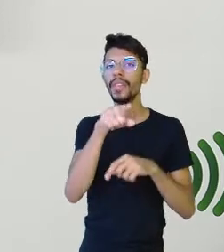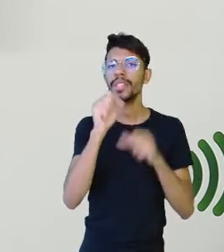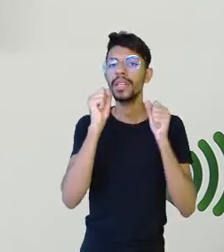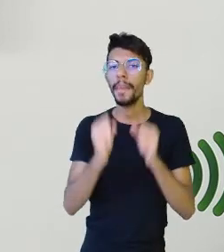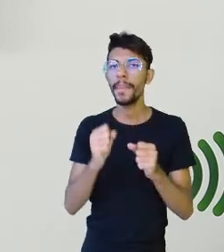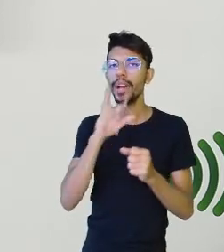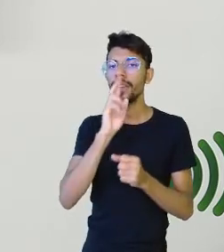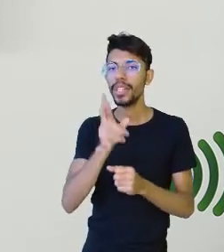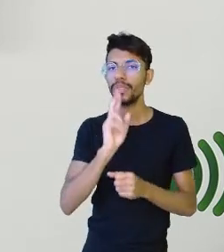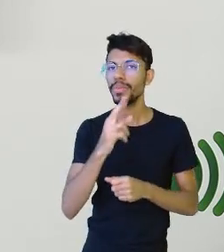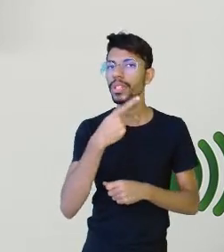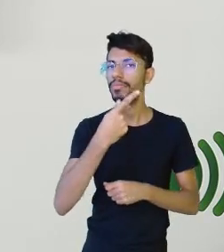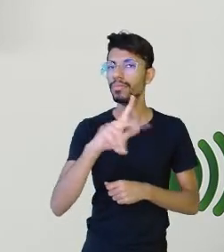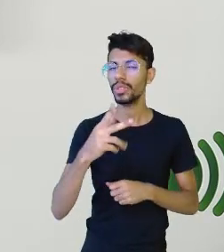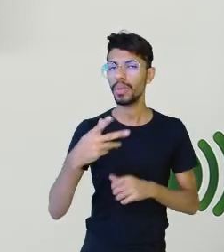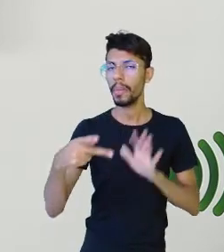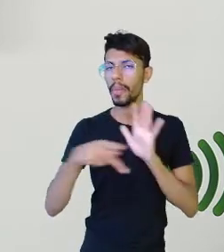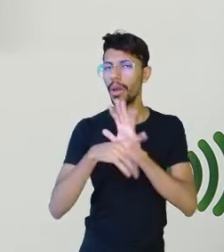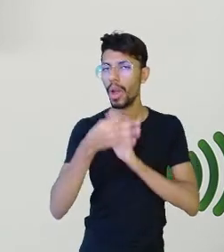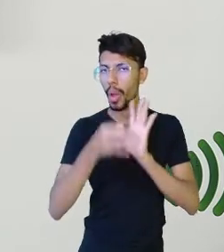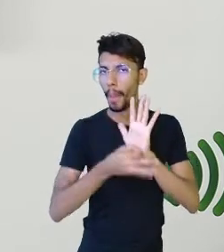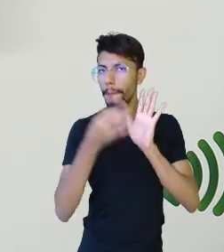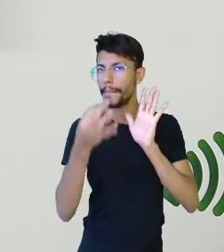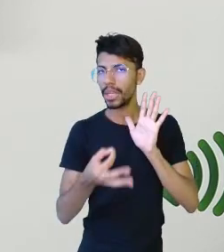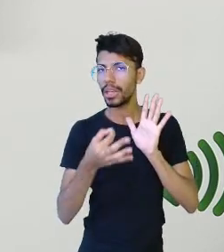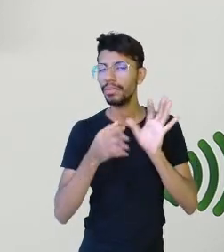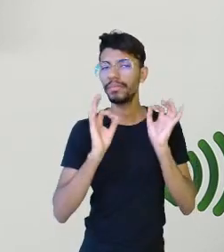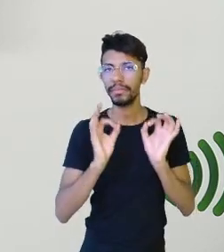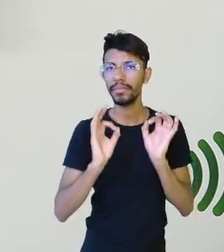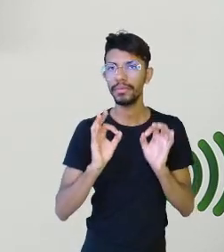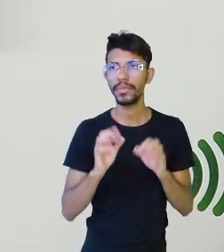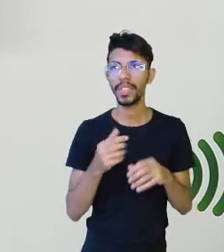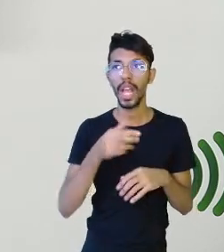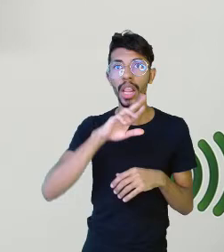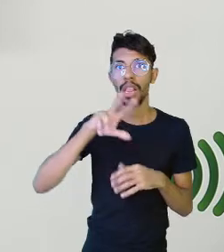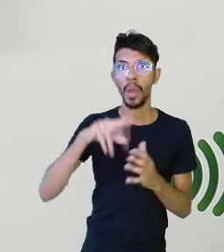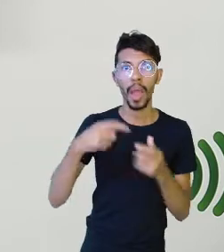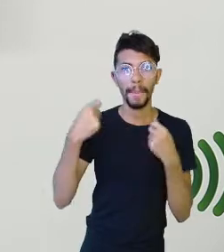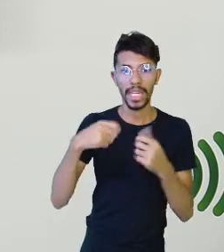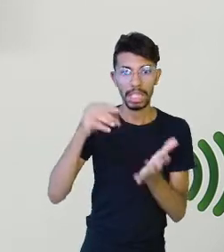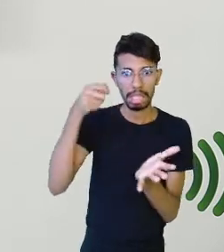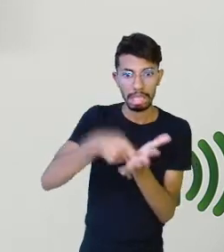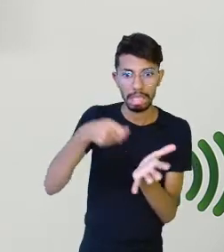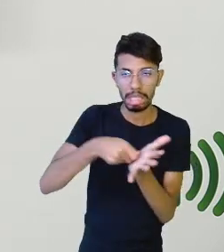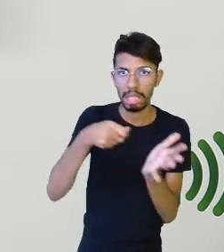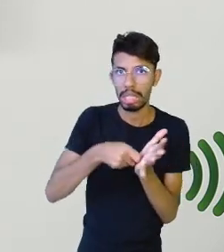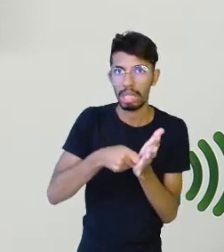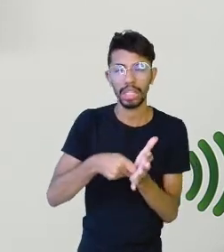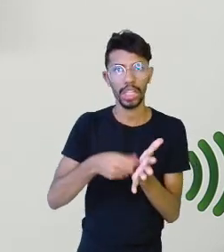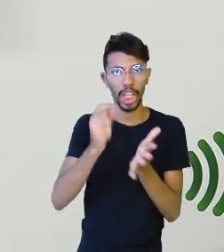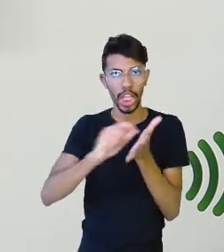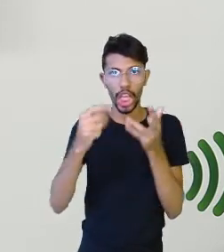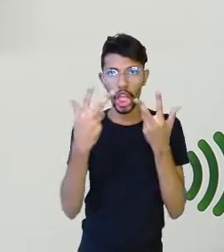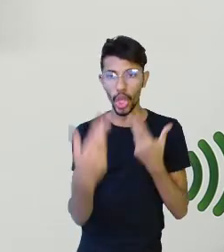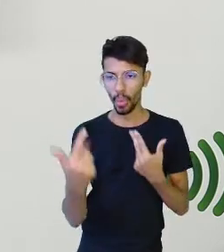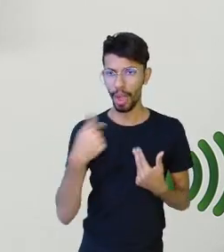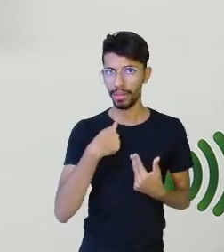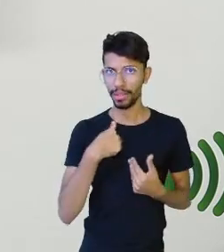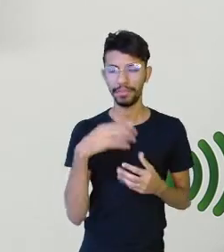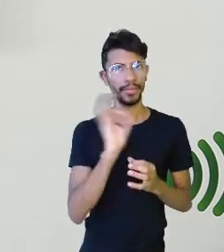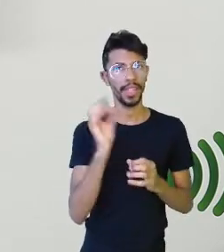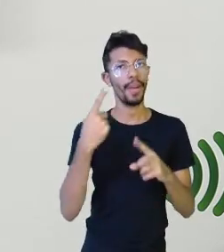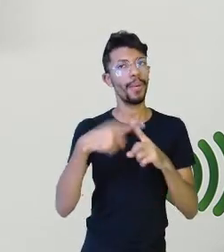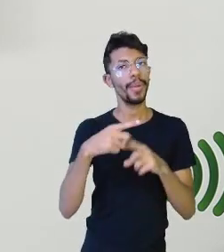com as suas palavras, tá certo? Não é obrigado, nunca, você falar exatamente como a gente está falando, porque cada um aprende e